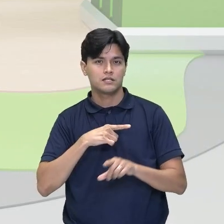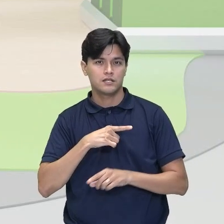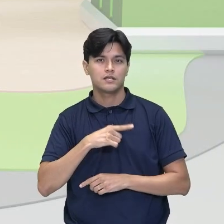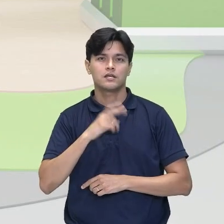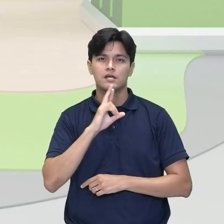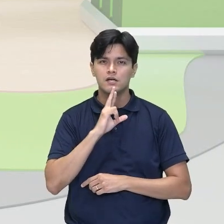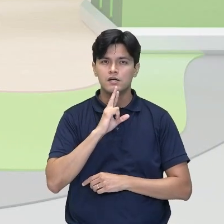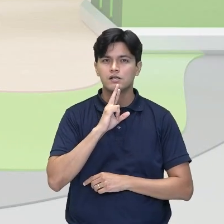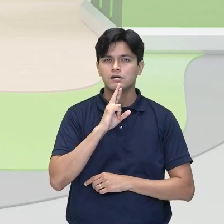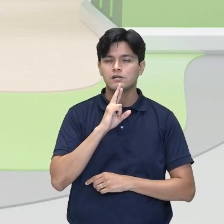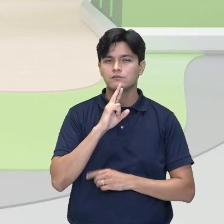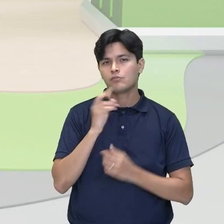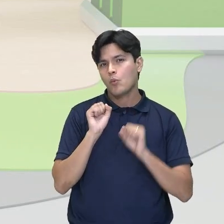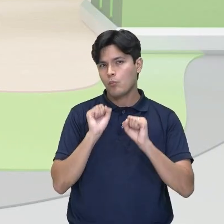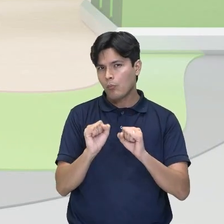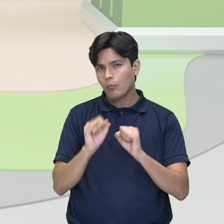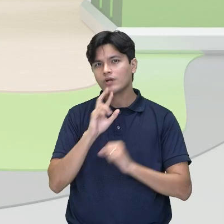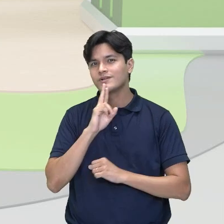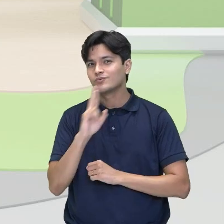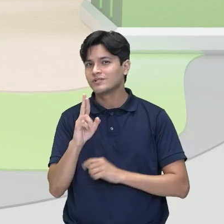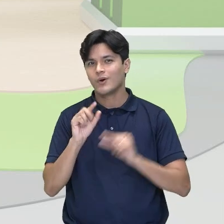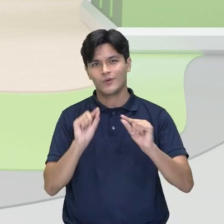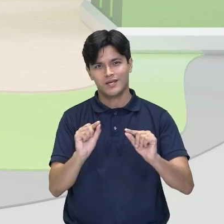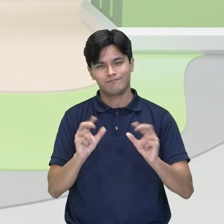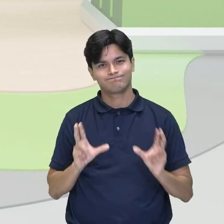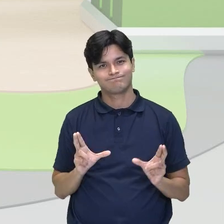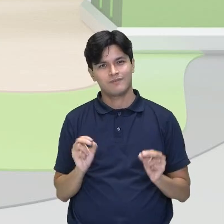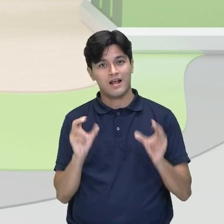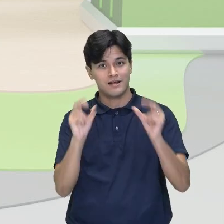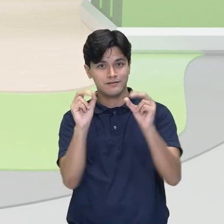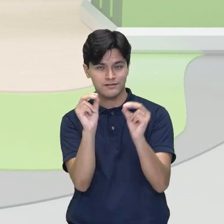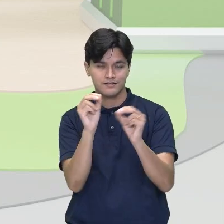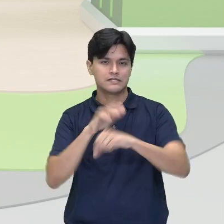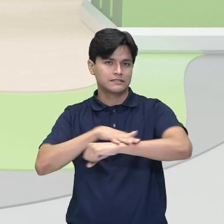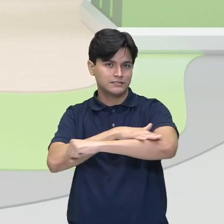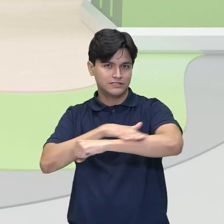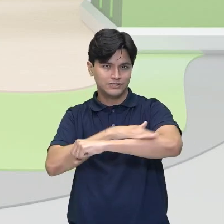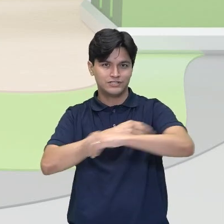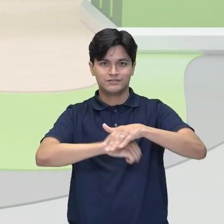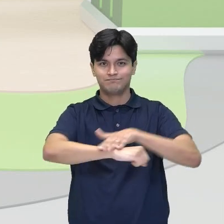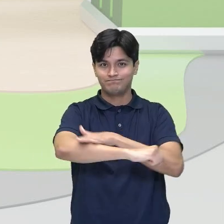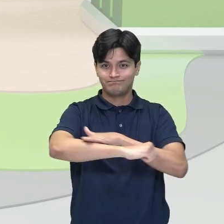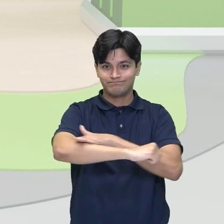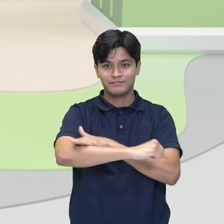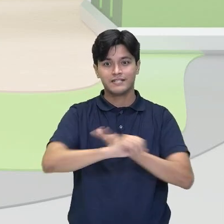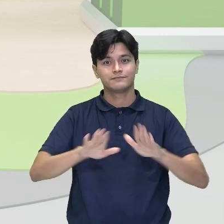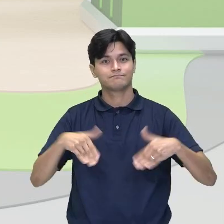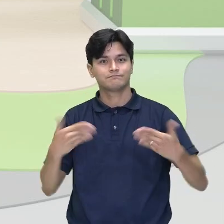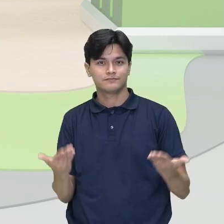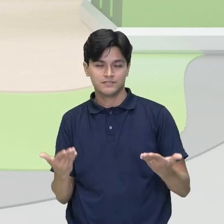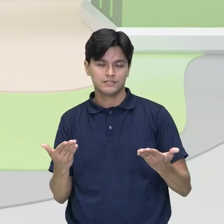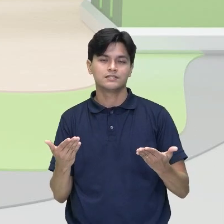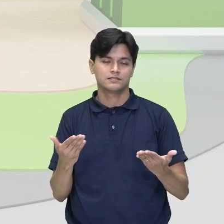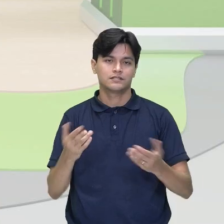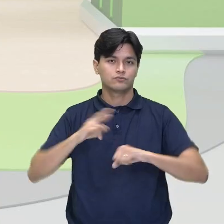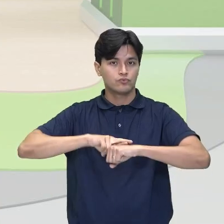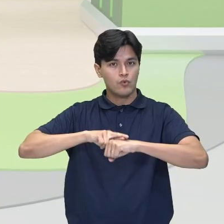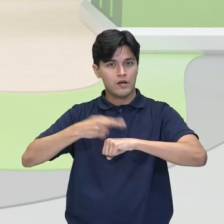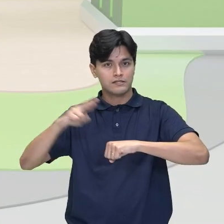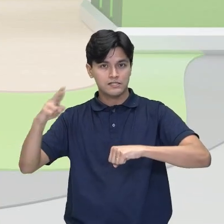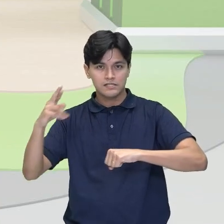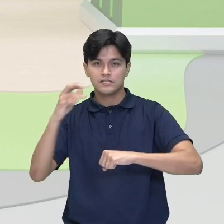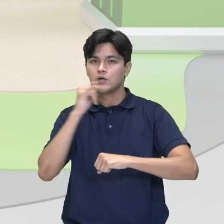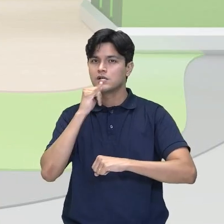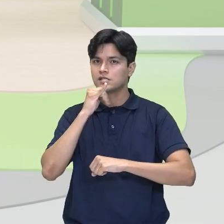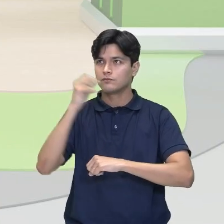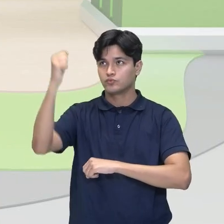risco de quê? De câncer de pele. Então, essa radiação, nós vimos que, né, que quando fica vermelho,